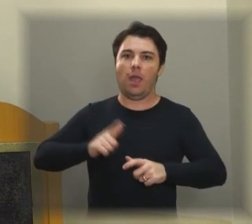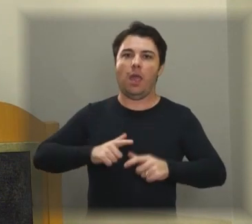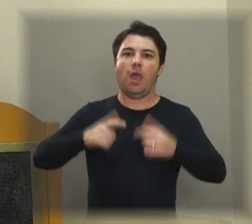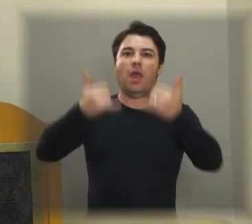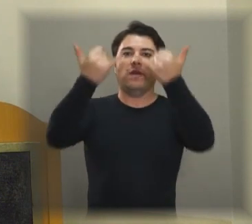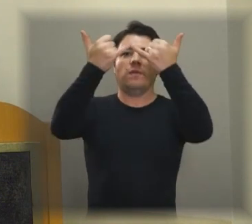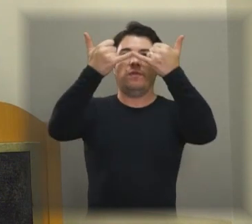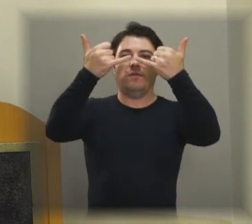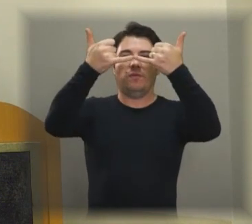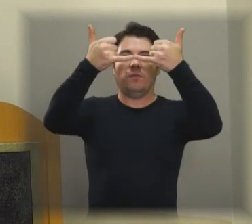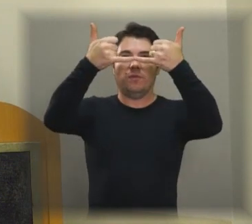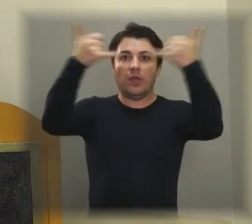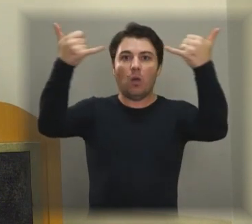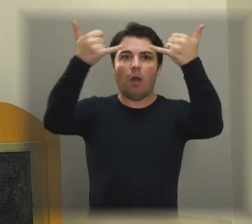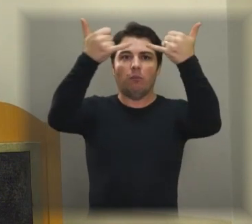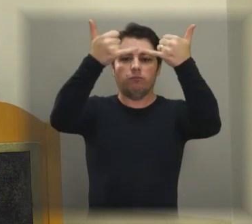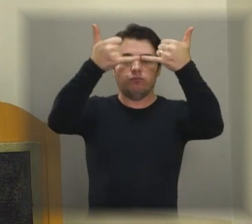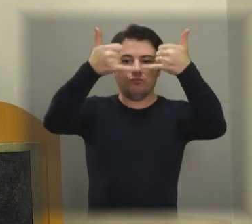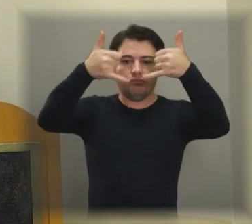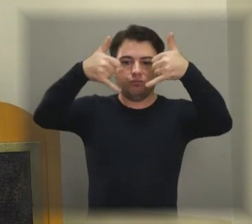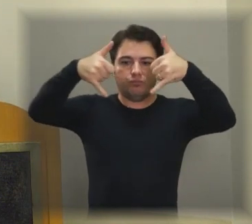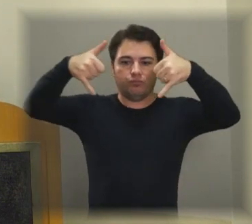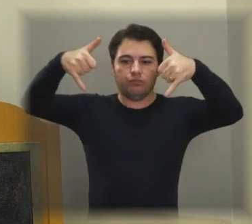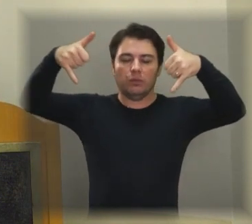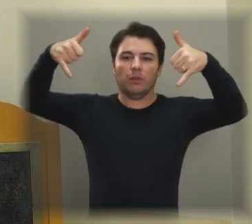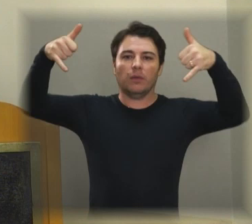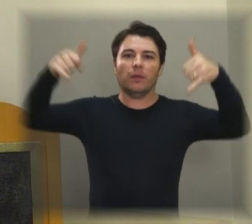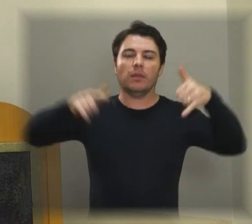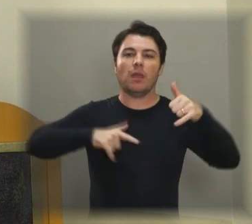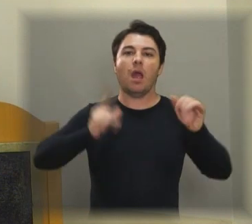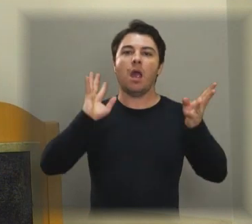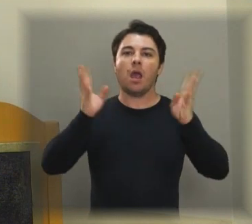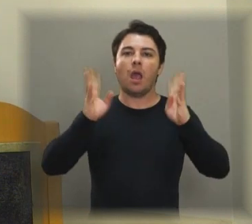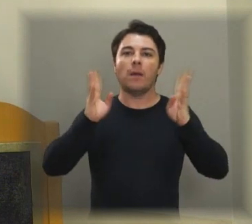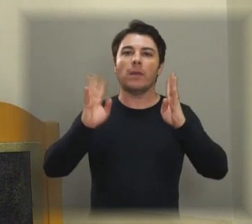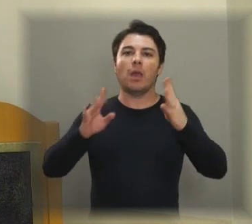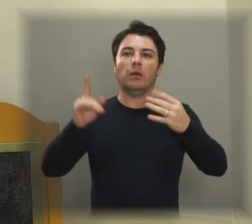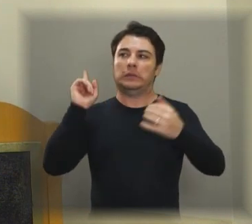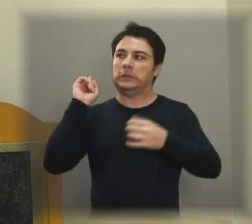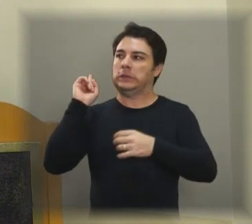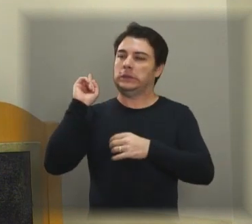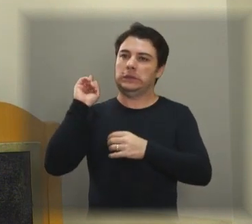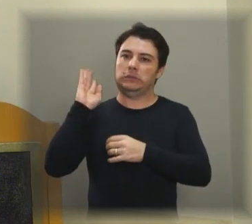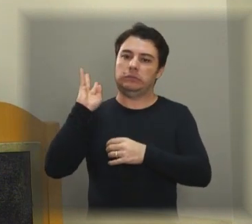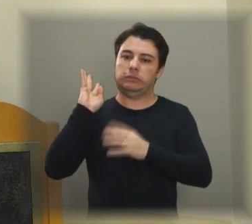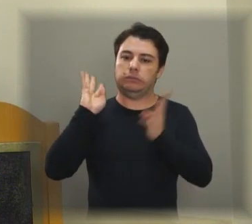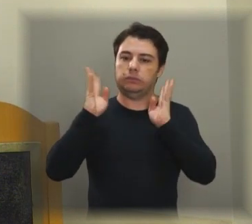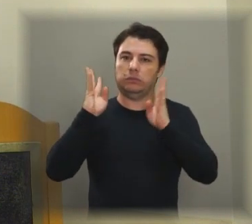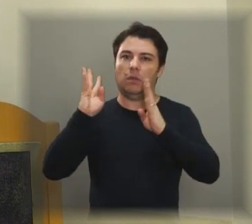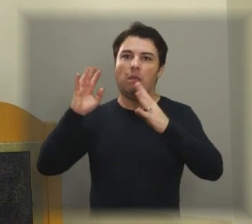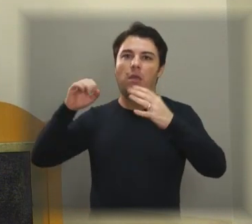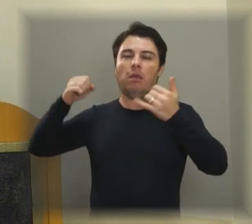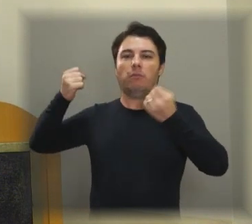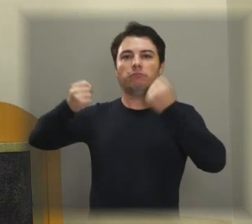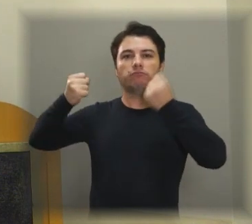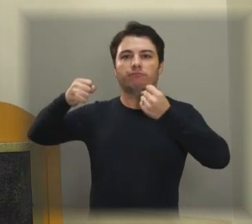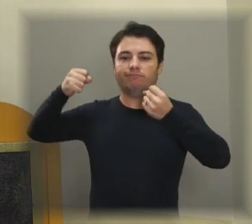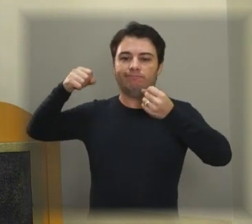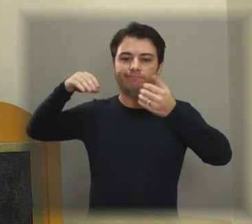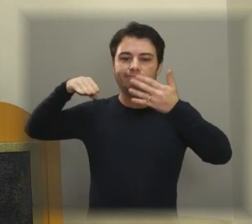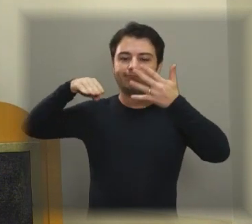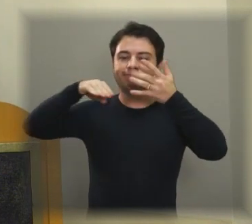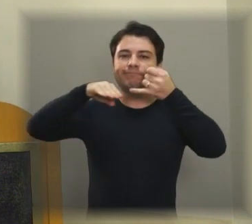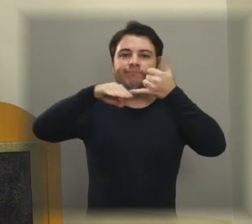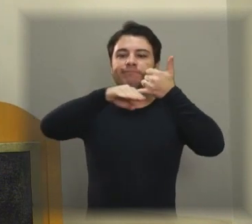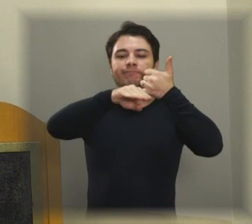aquela barriga na fiação Acho que até por excesso e alguns caminhões passam passam raspando alguns outros teria que ter